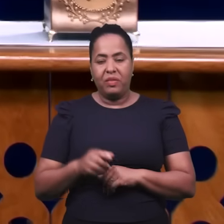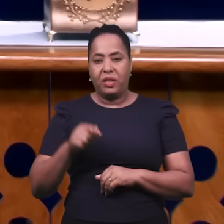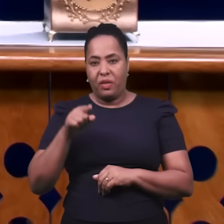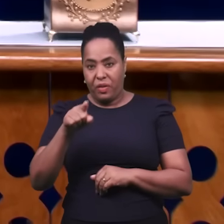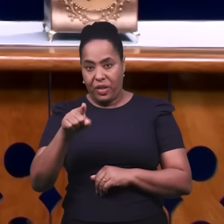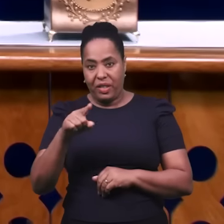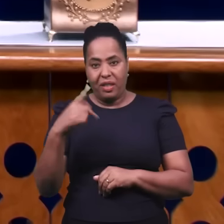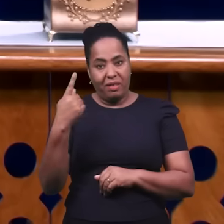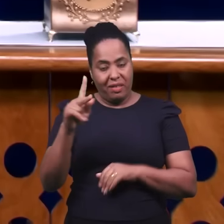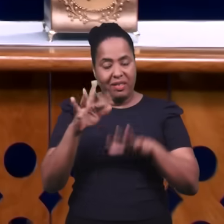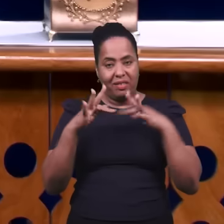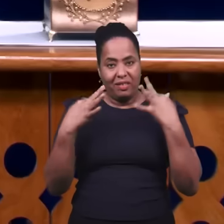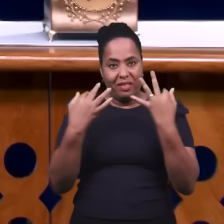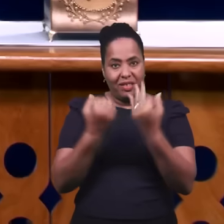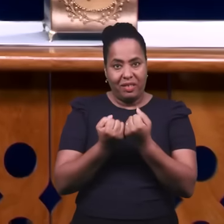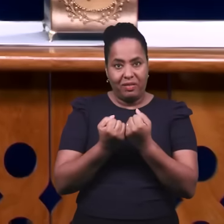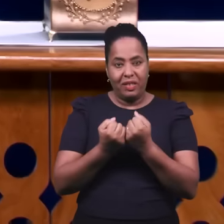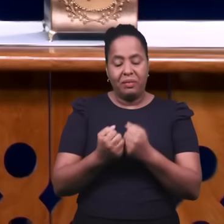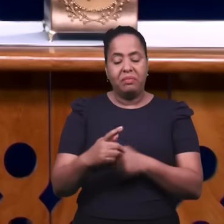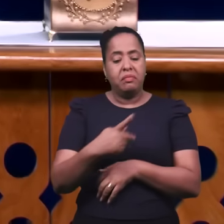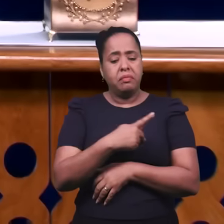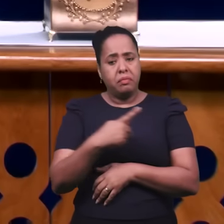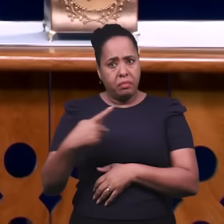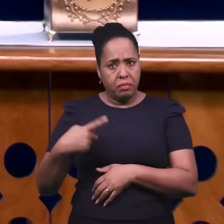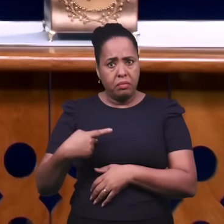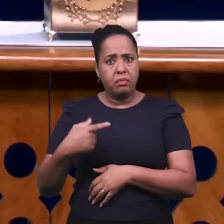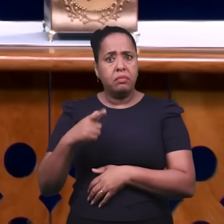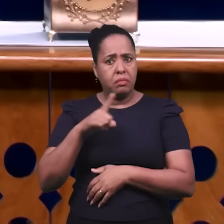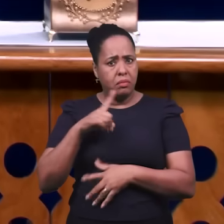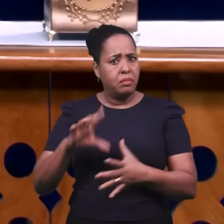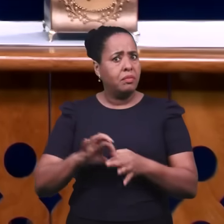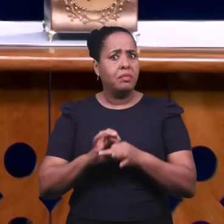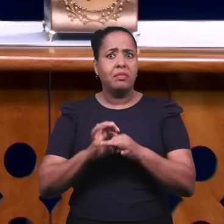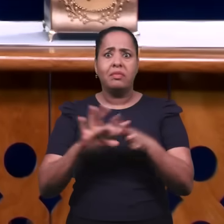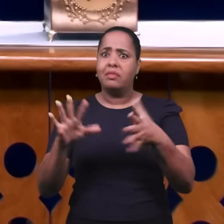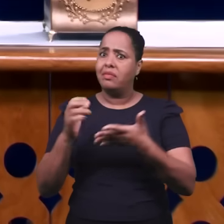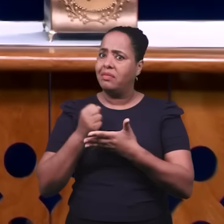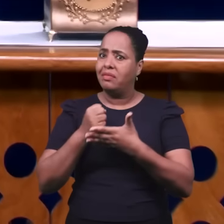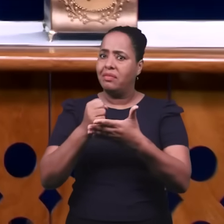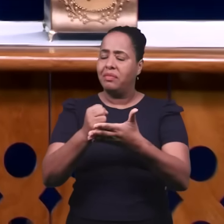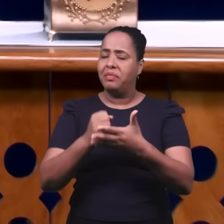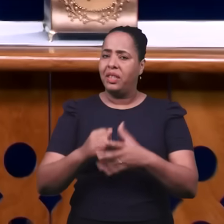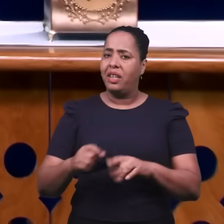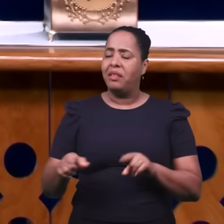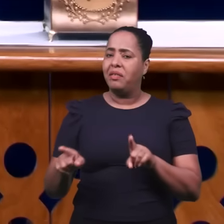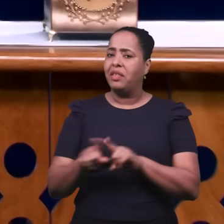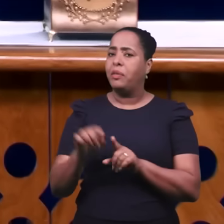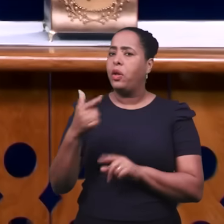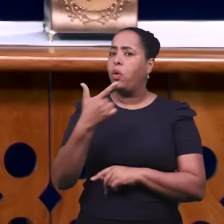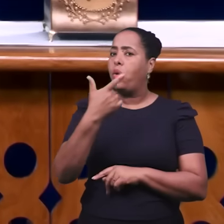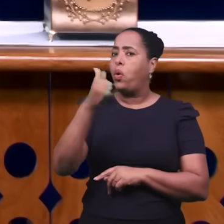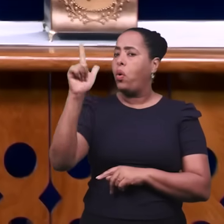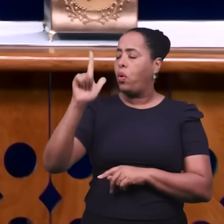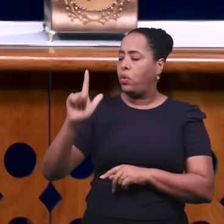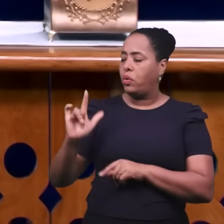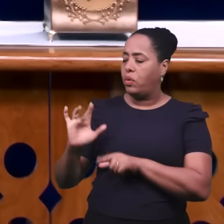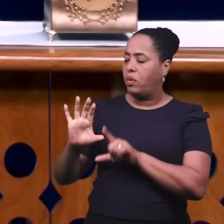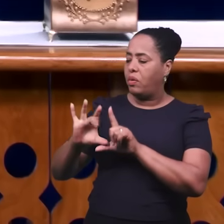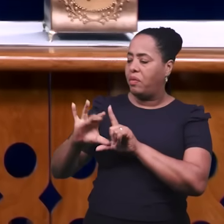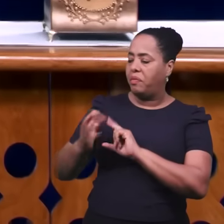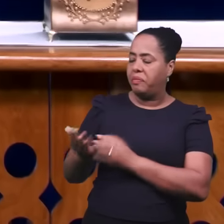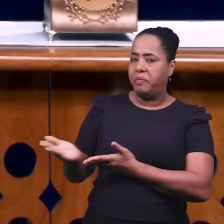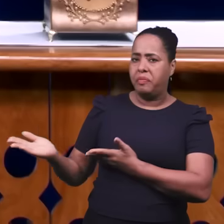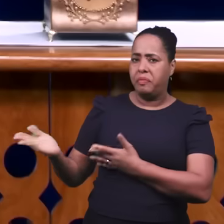por você, pela sua família, bateria um pastor à sua disposição. E também deixar aqui um QR Code para aqueles que